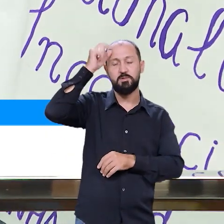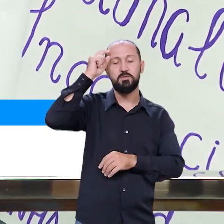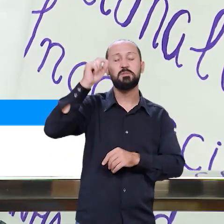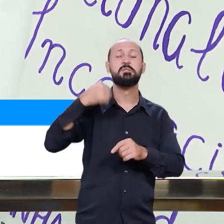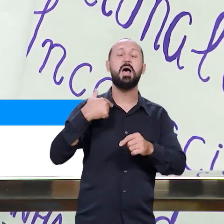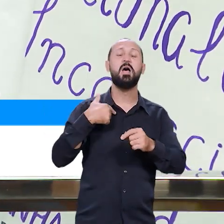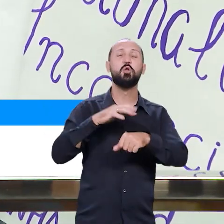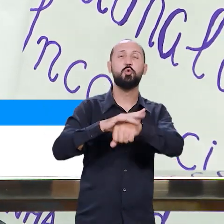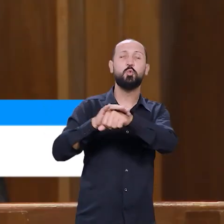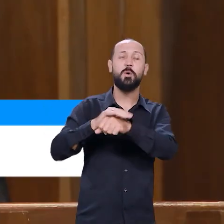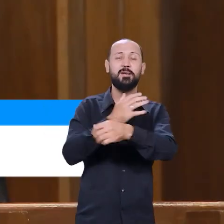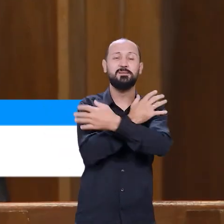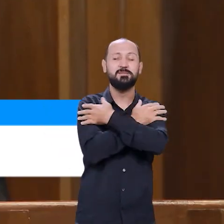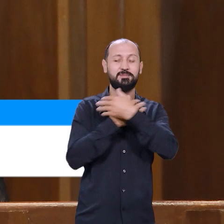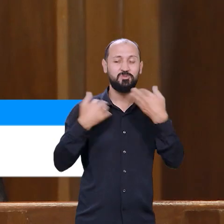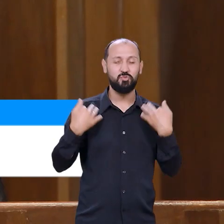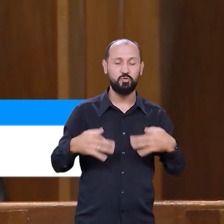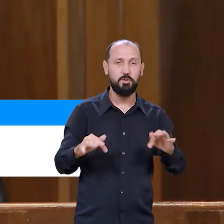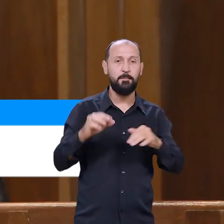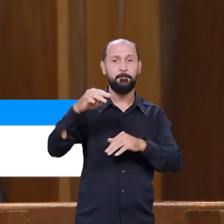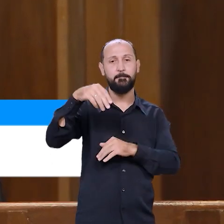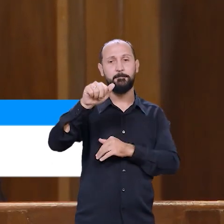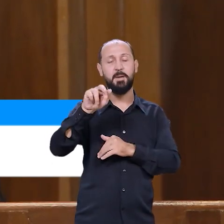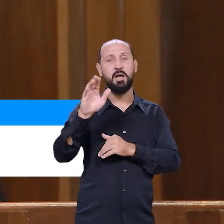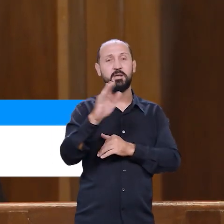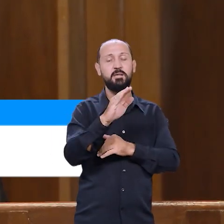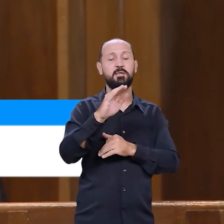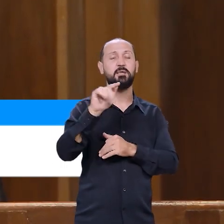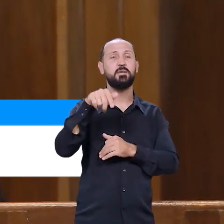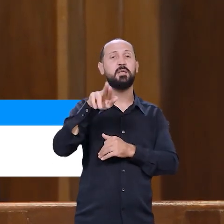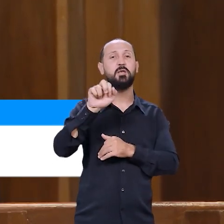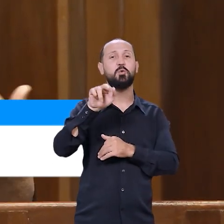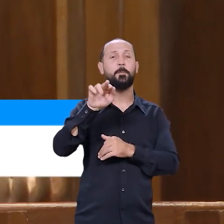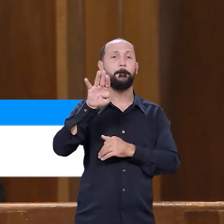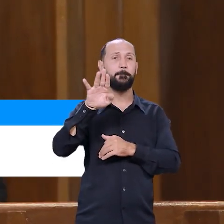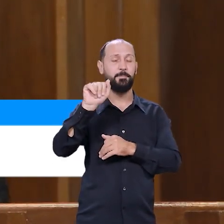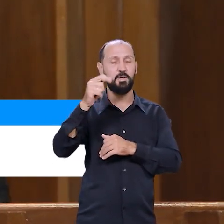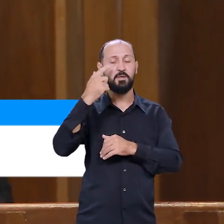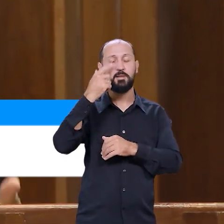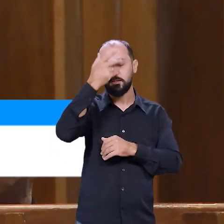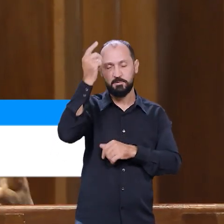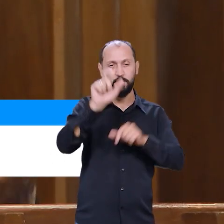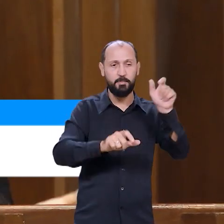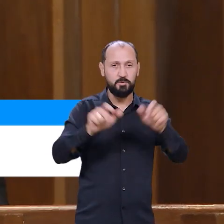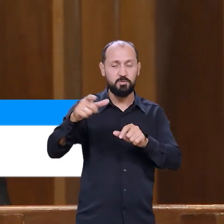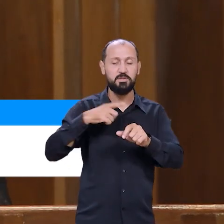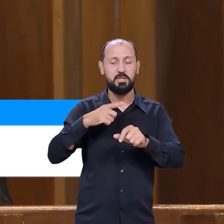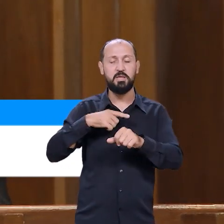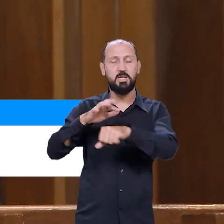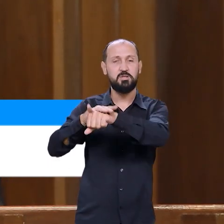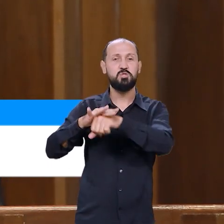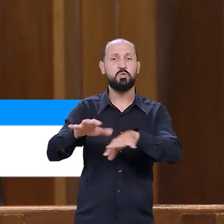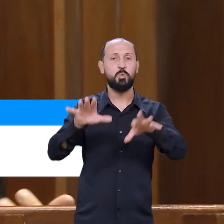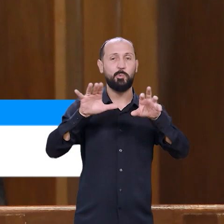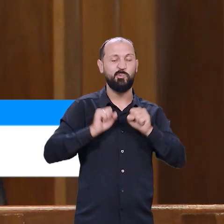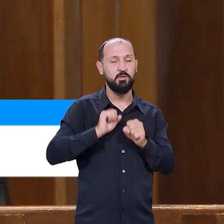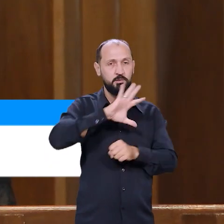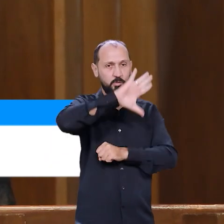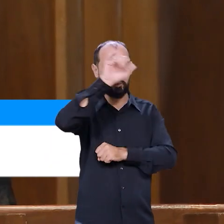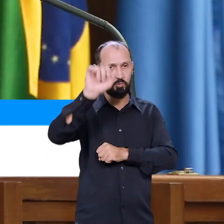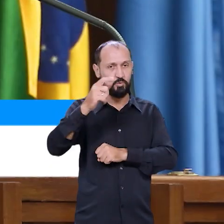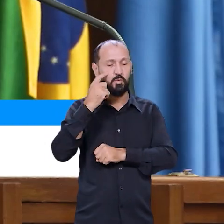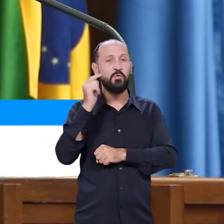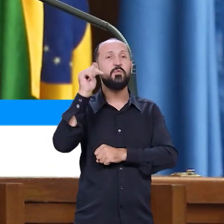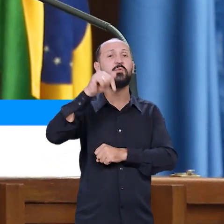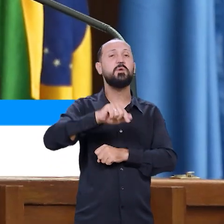da fibromialgia, Maria Querubina Pereira de Souza, representante dos portadores desta doença em Mato Grosso do